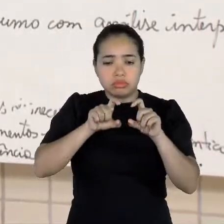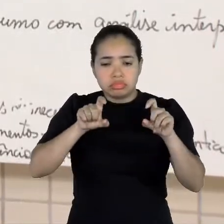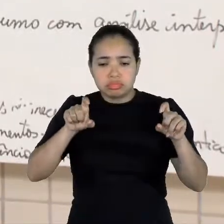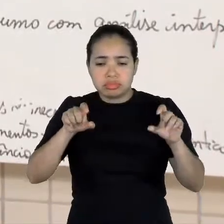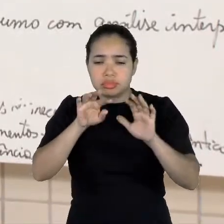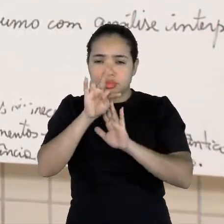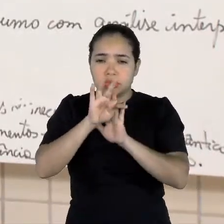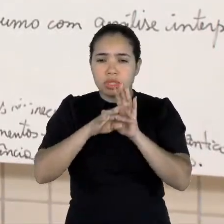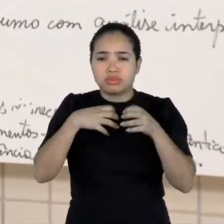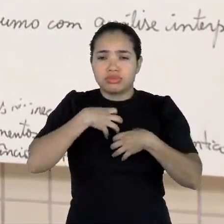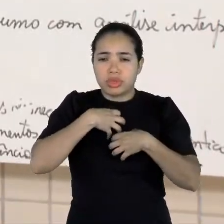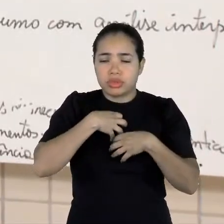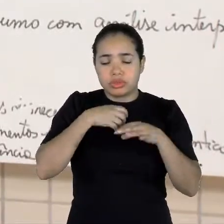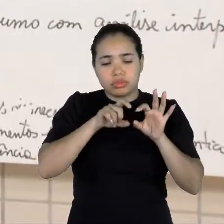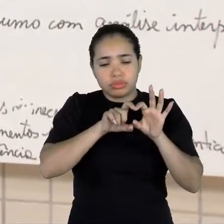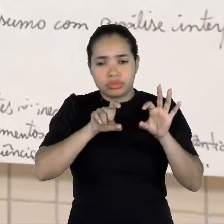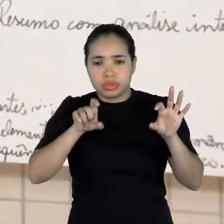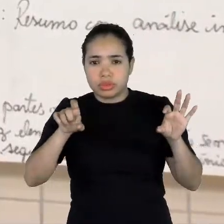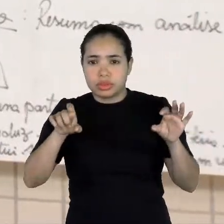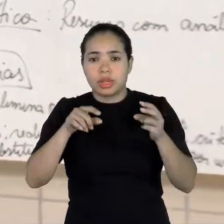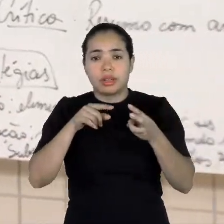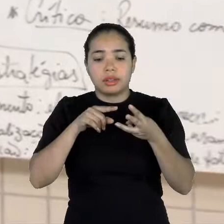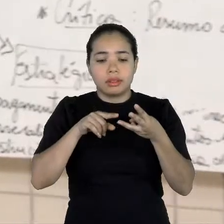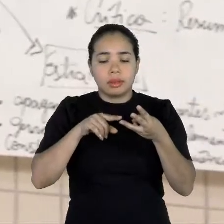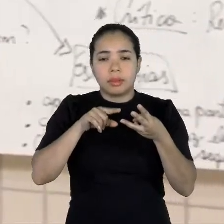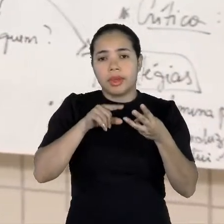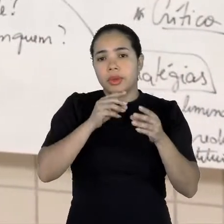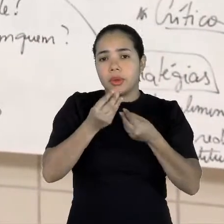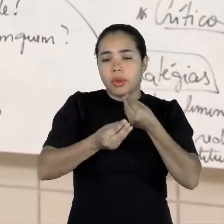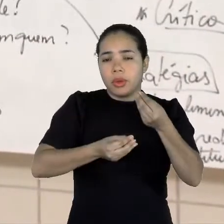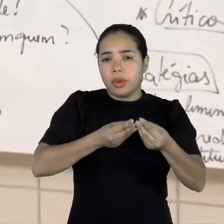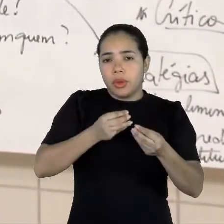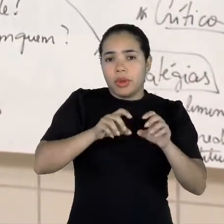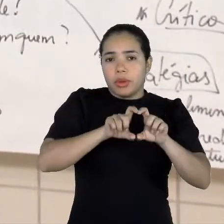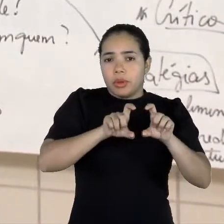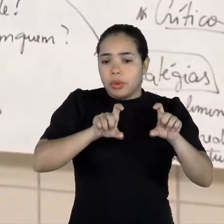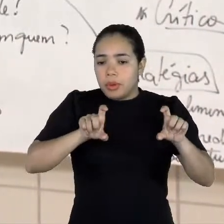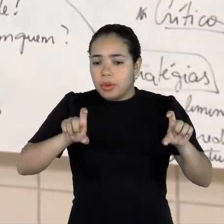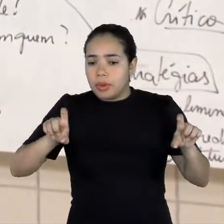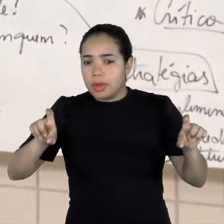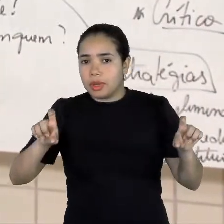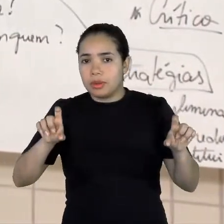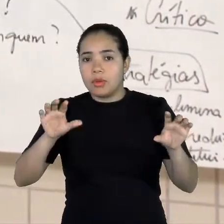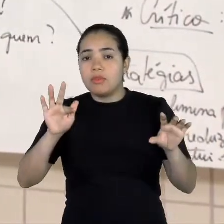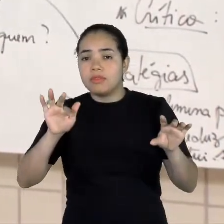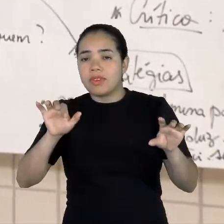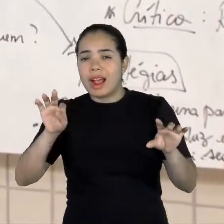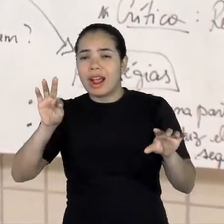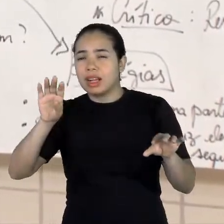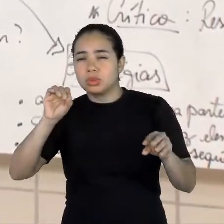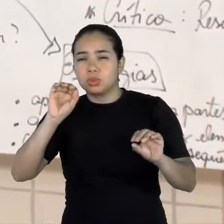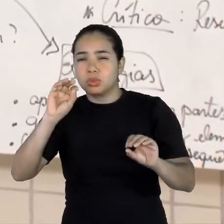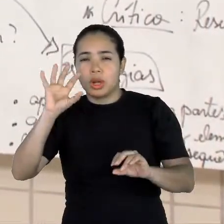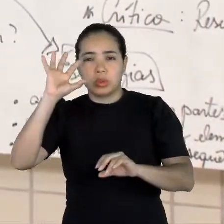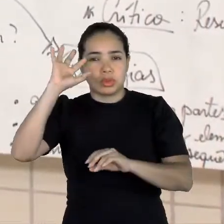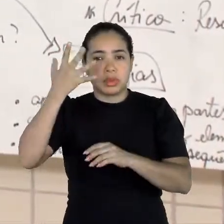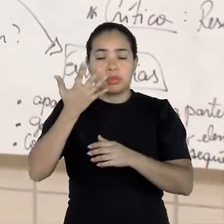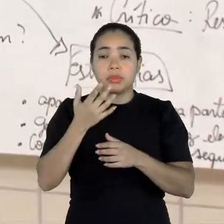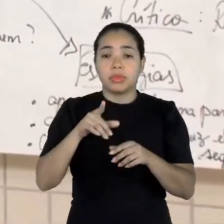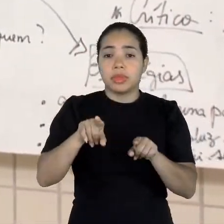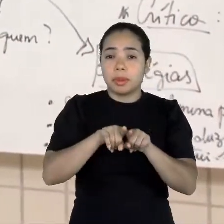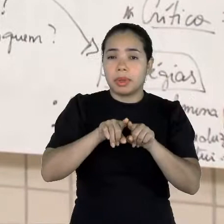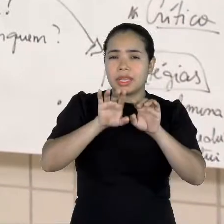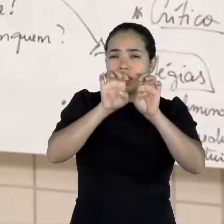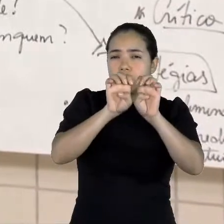sequências de fatos por um único, tá? Eu tenho a estrutura, eu tenho informações adicionais. Quais são